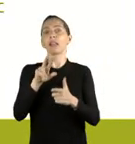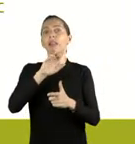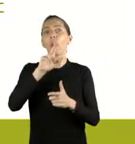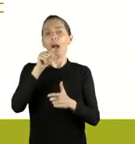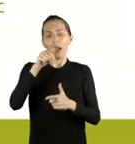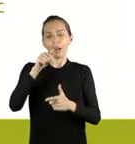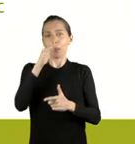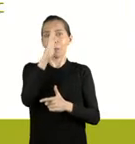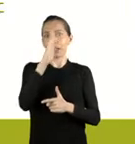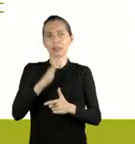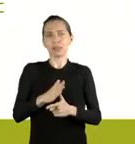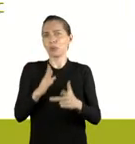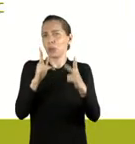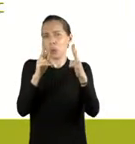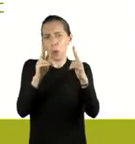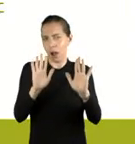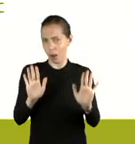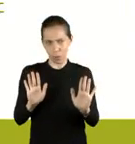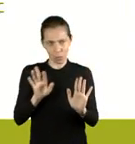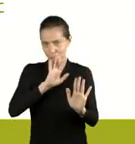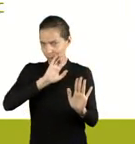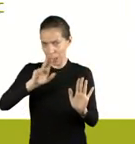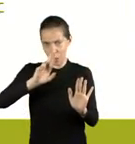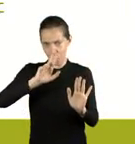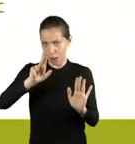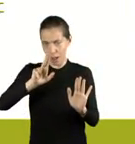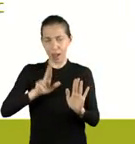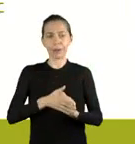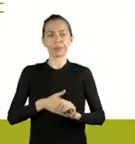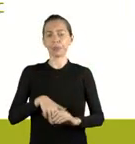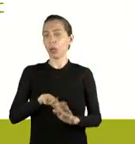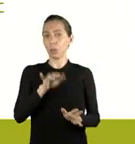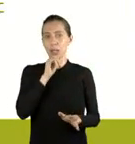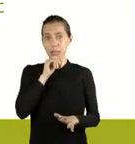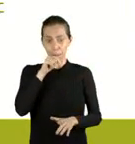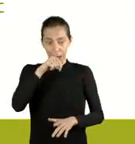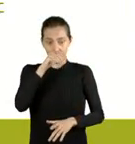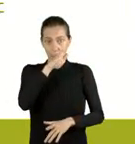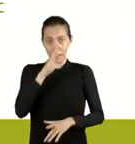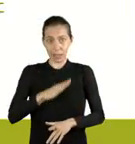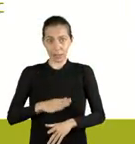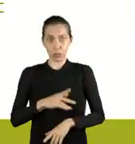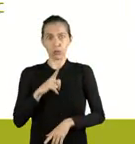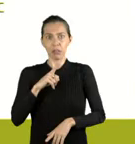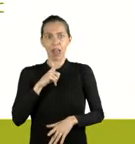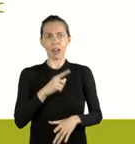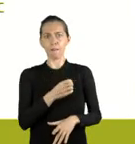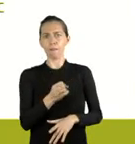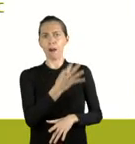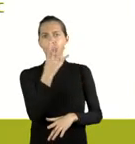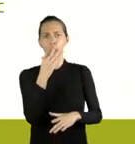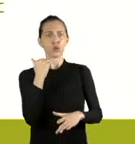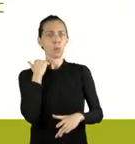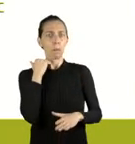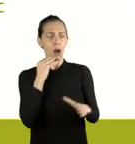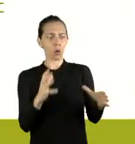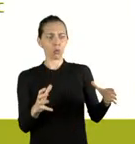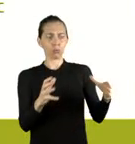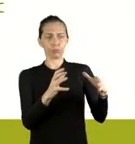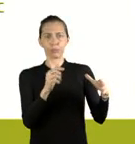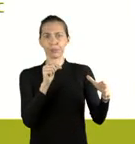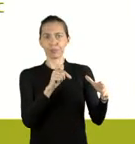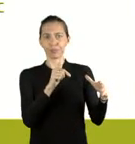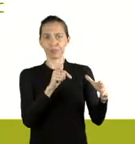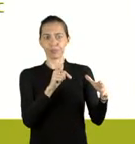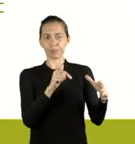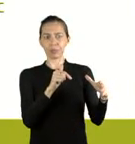Brasil. Brasil, se eu perguntar assim, me cite 20 bancos brasileiros, provavelmente você não vai conseguir falar 20